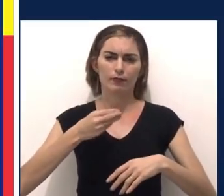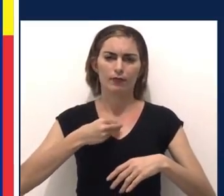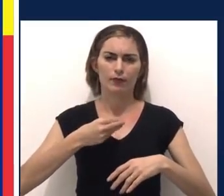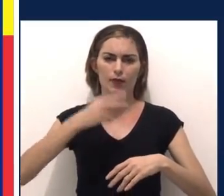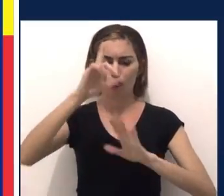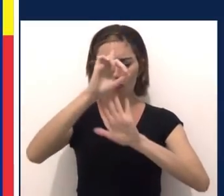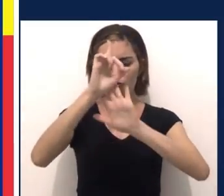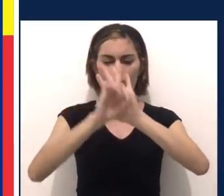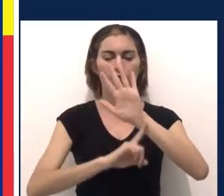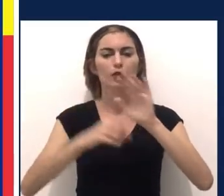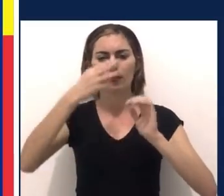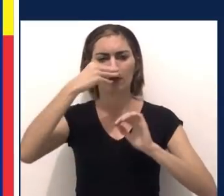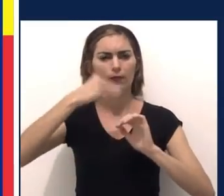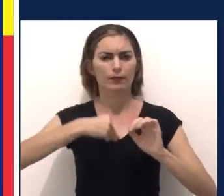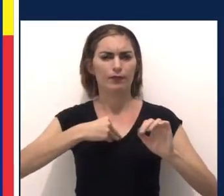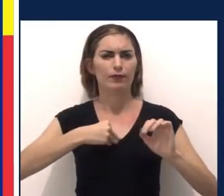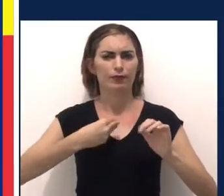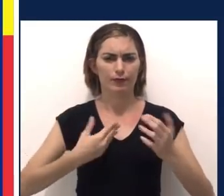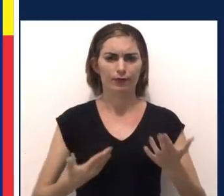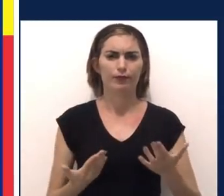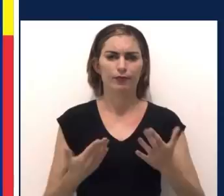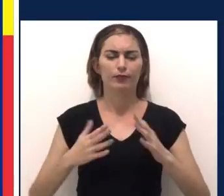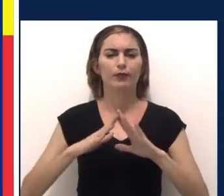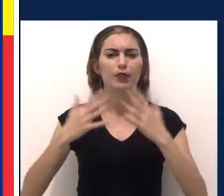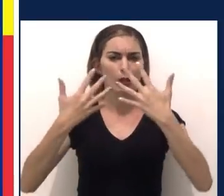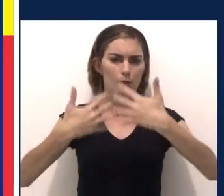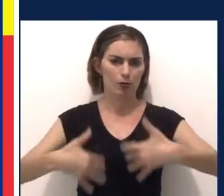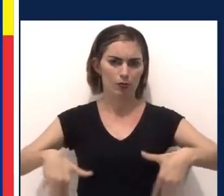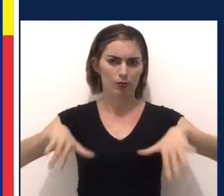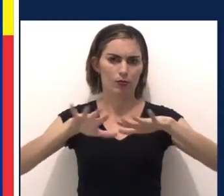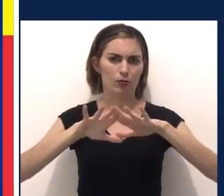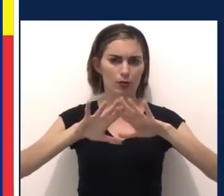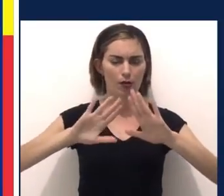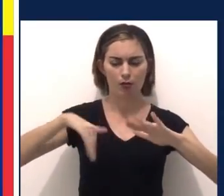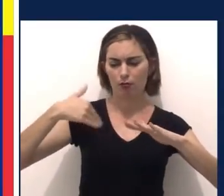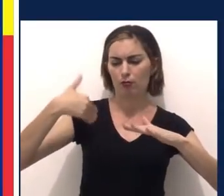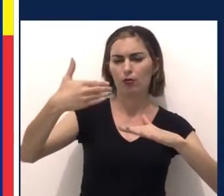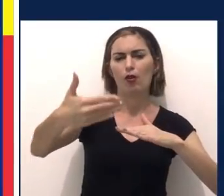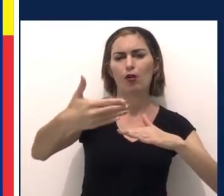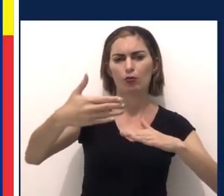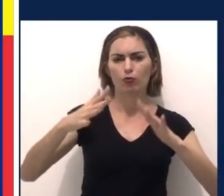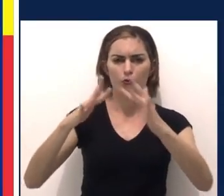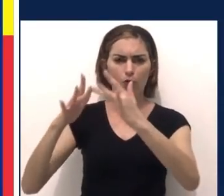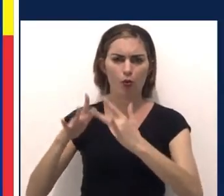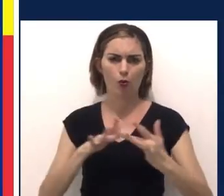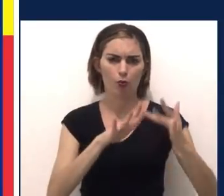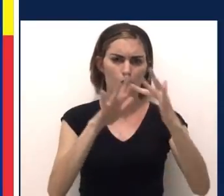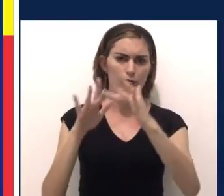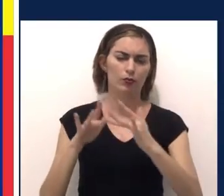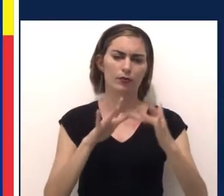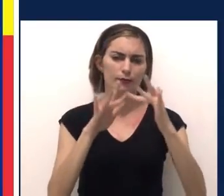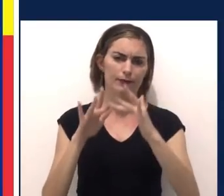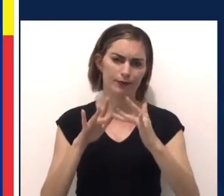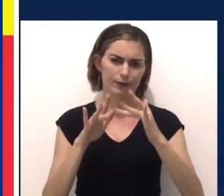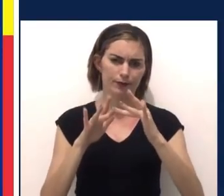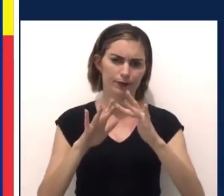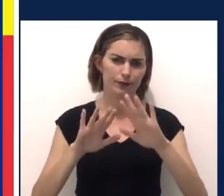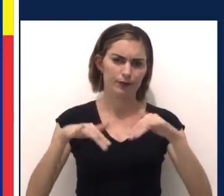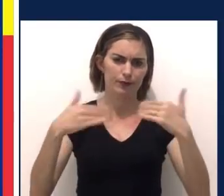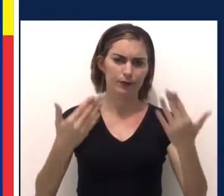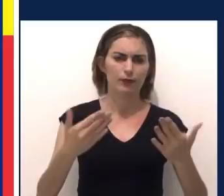renunciam seus direitos naturais através de um contrato tácito,